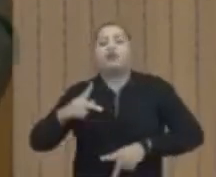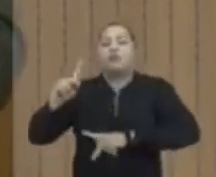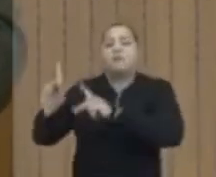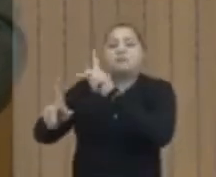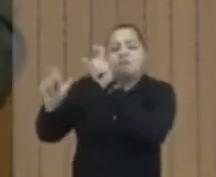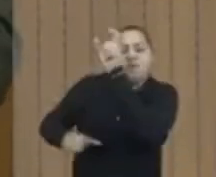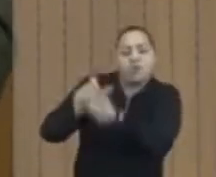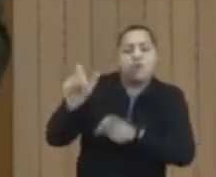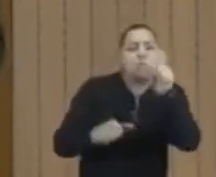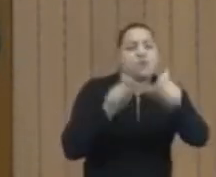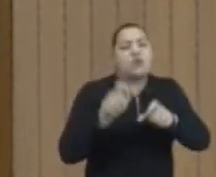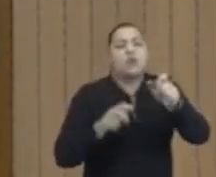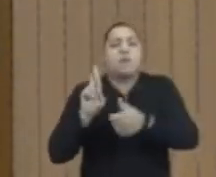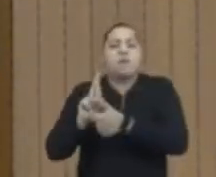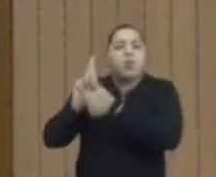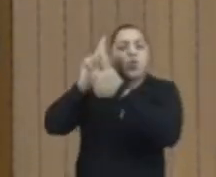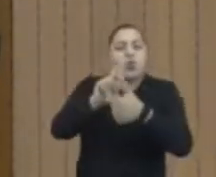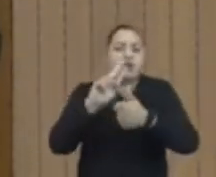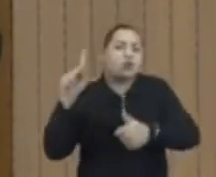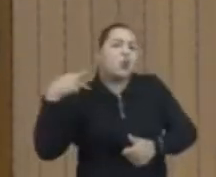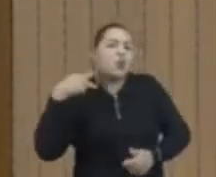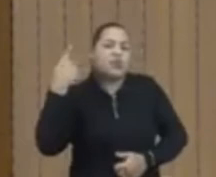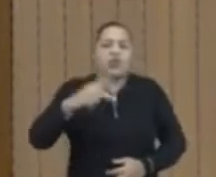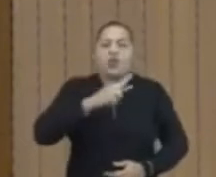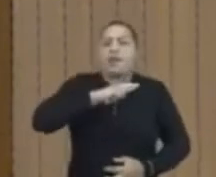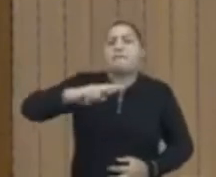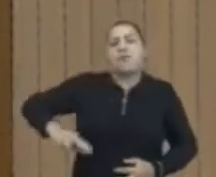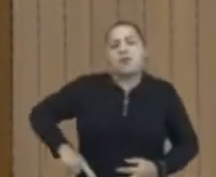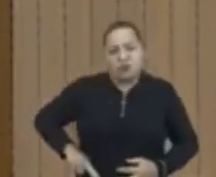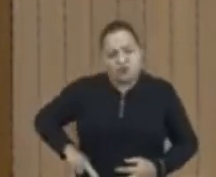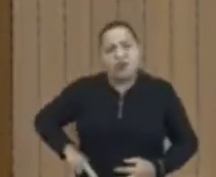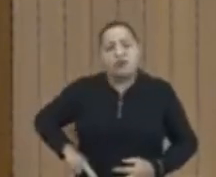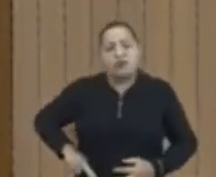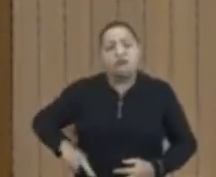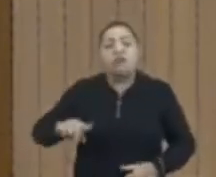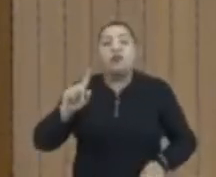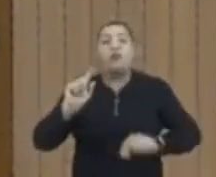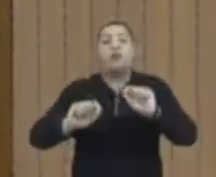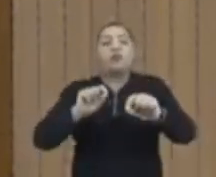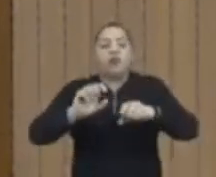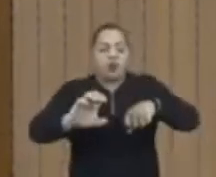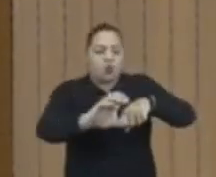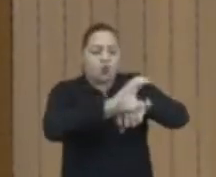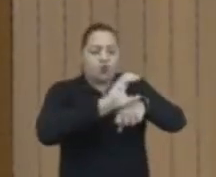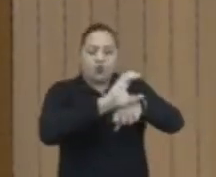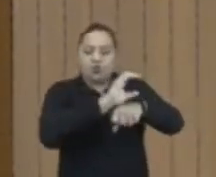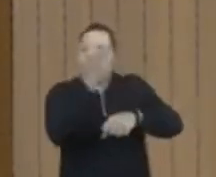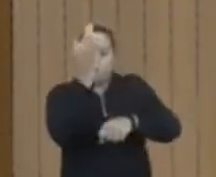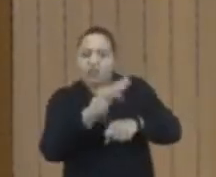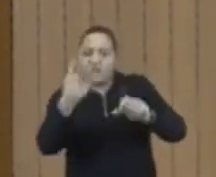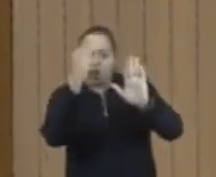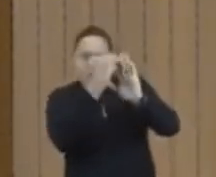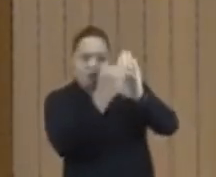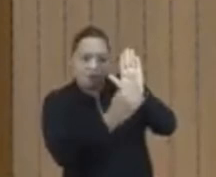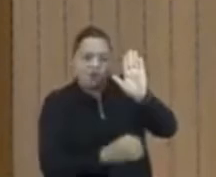e procuradoras da República, vocacionados para a efetivação da Constituição Federal e dos